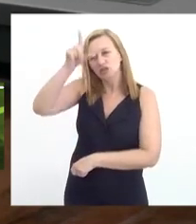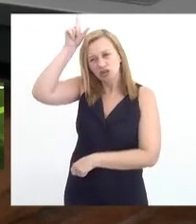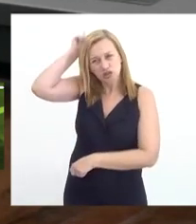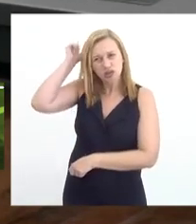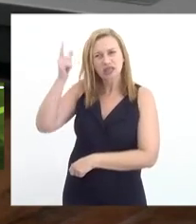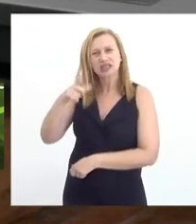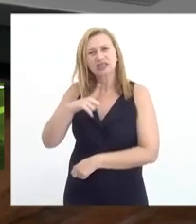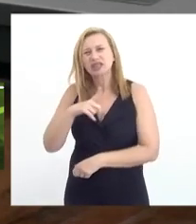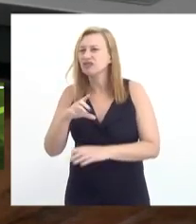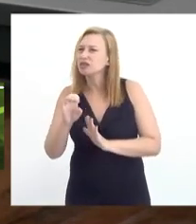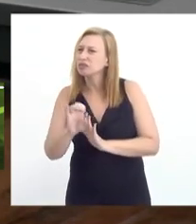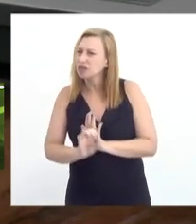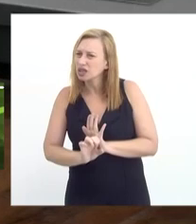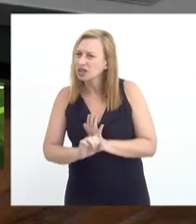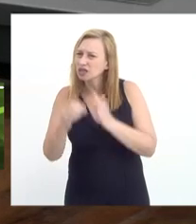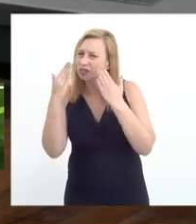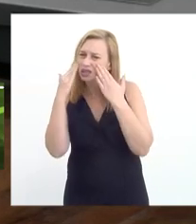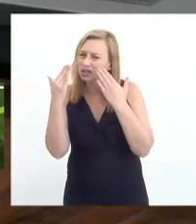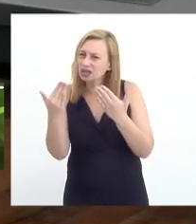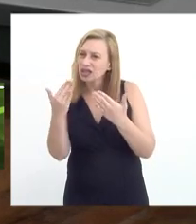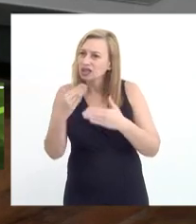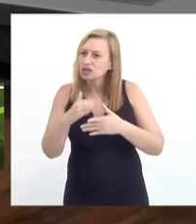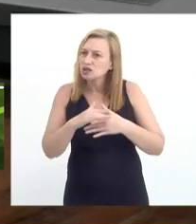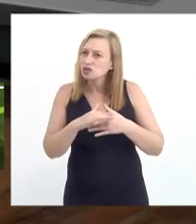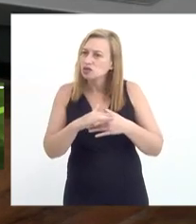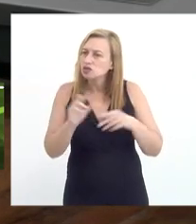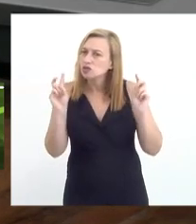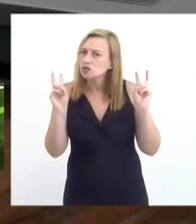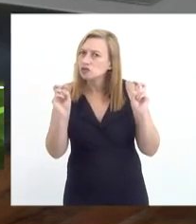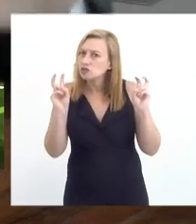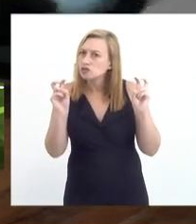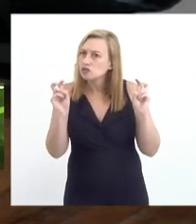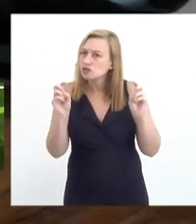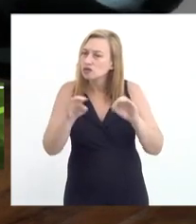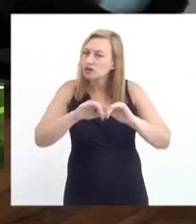Houve emenda Houve emenda apresentada Sobre a questão